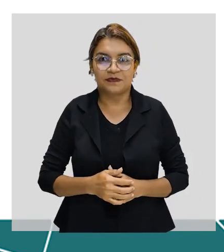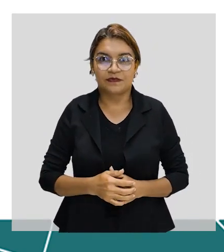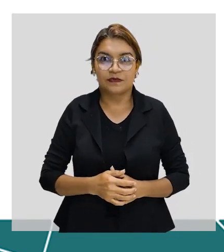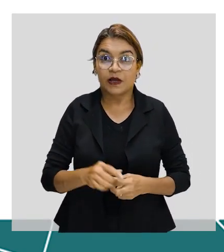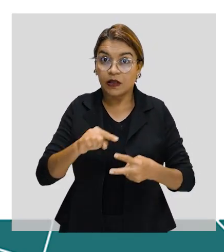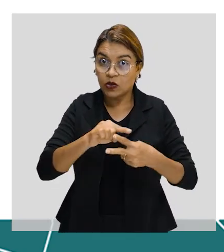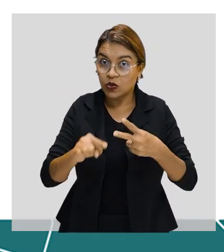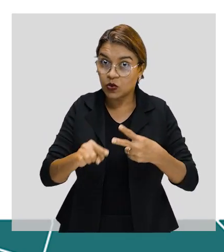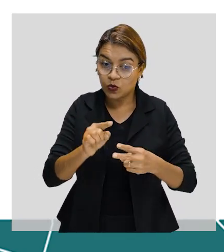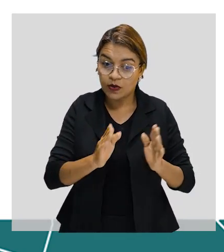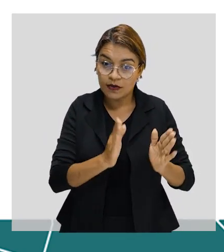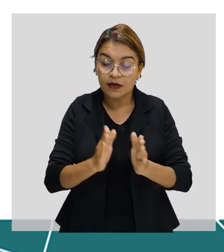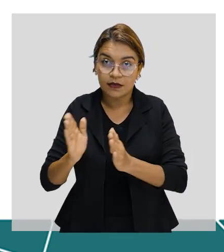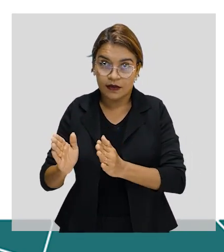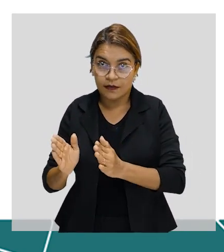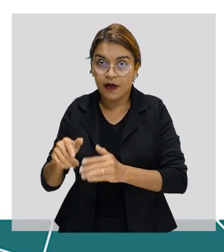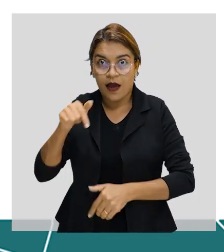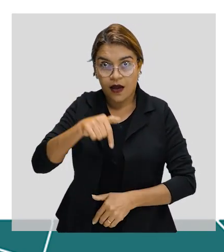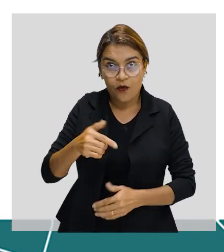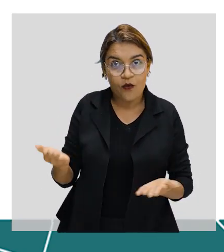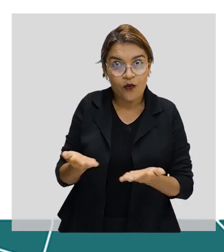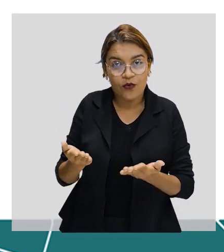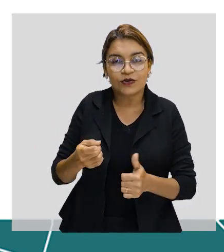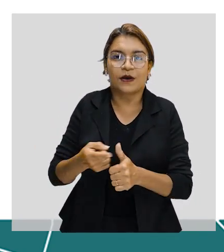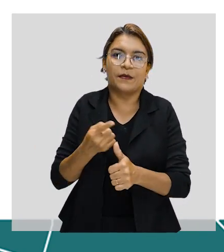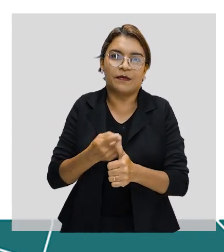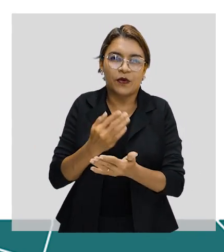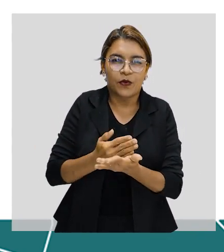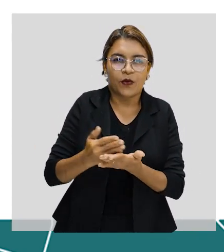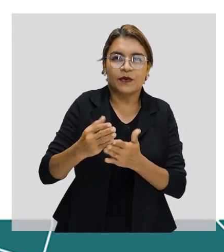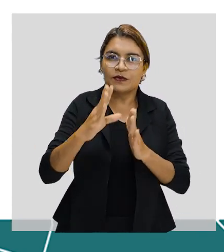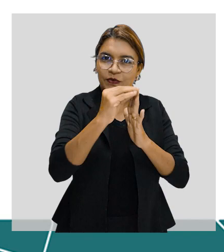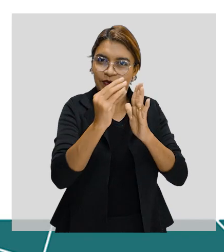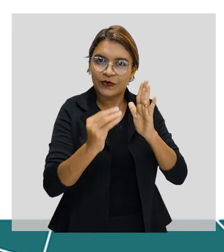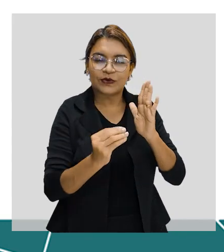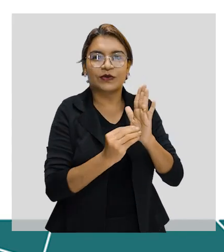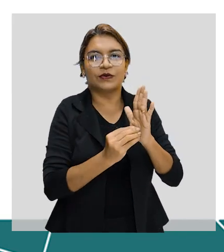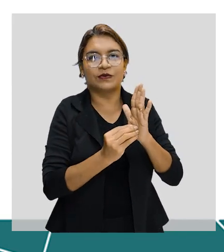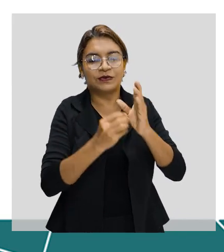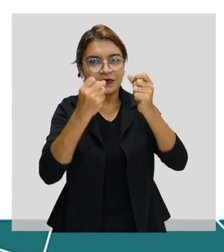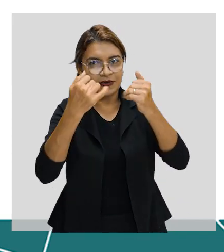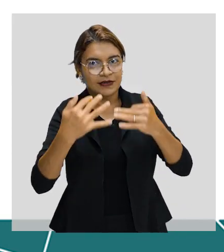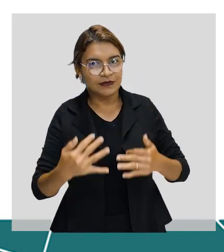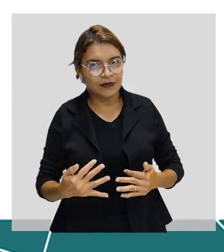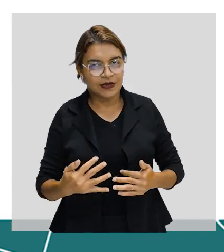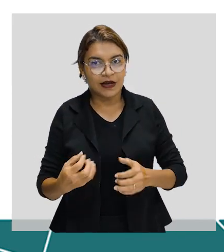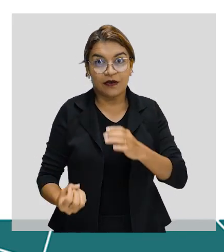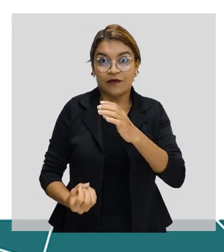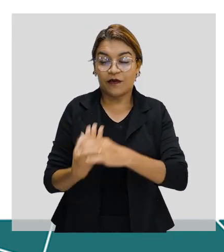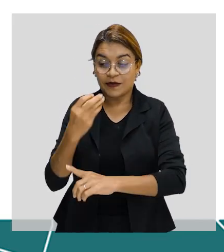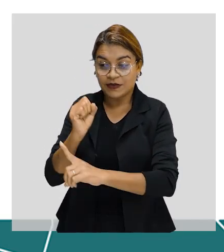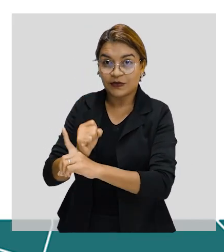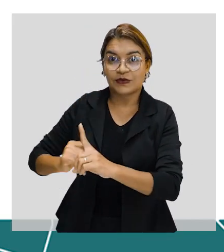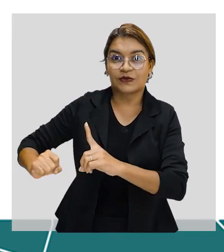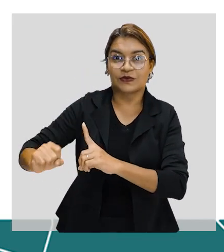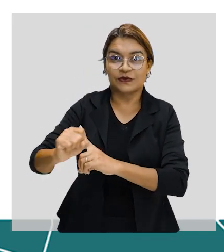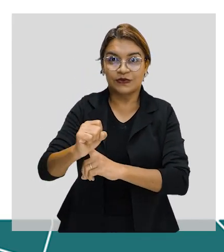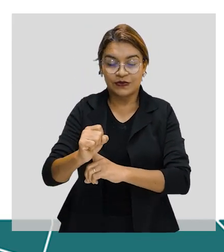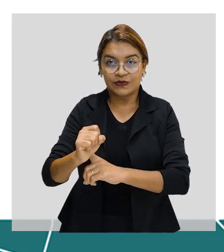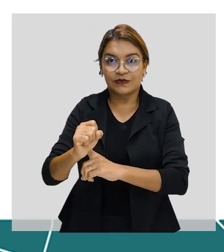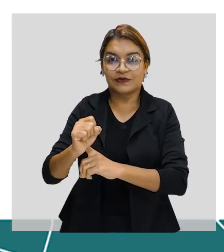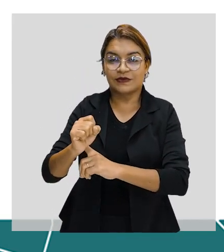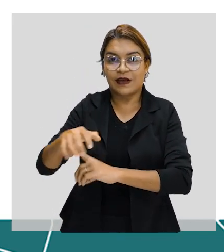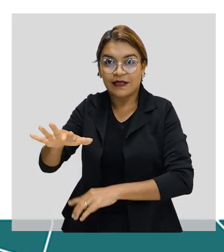duas partes. E essa aqui é a primeira, é o começo desse conteúdo que trata da formação da sociologia como